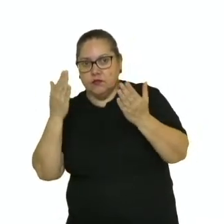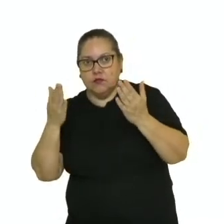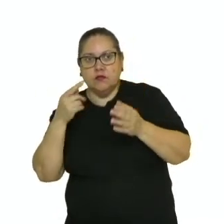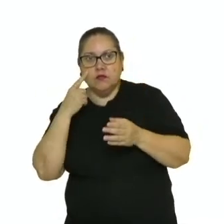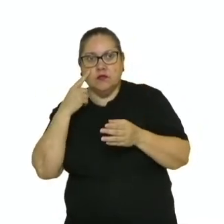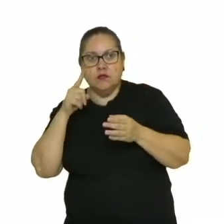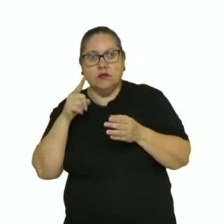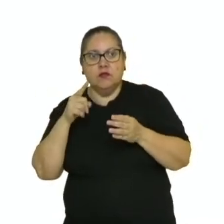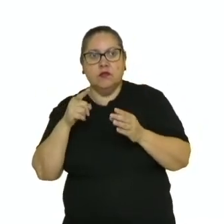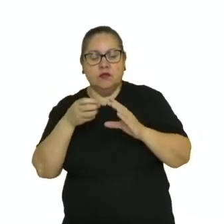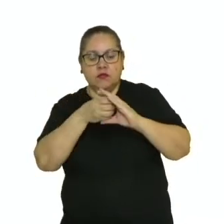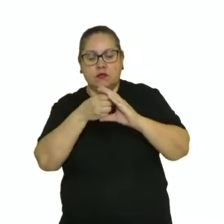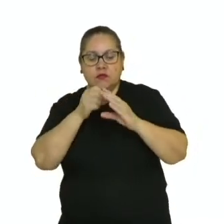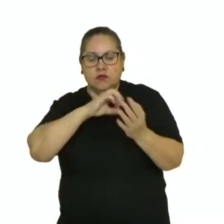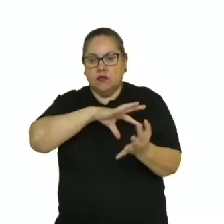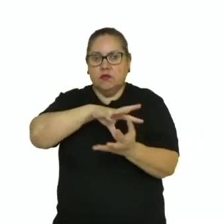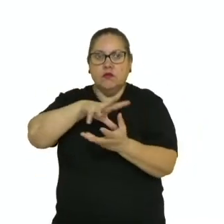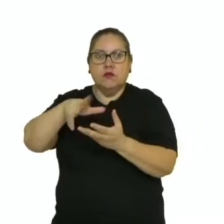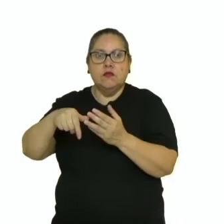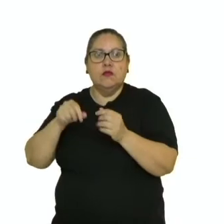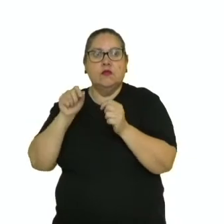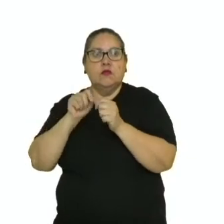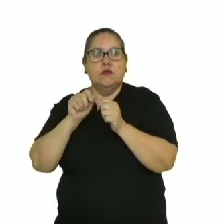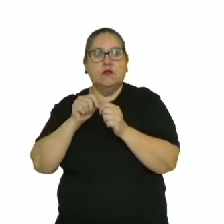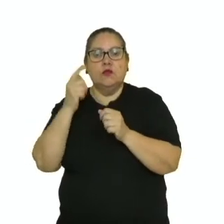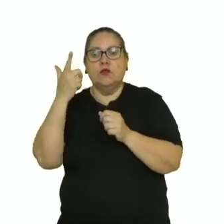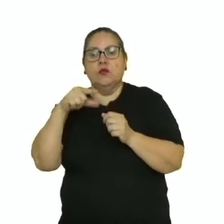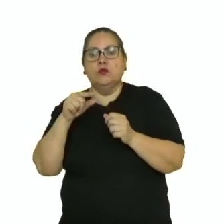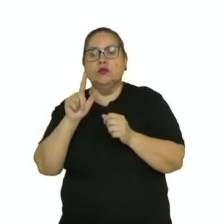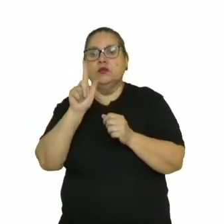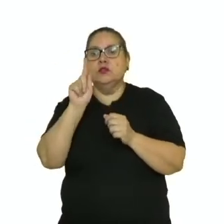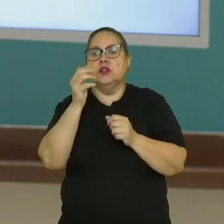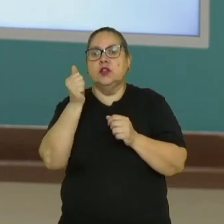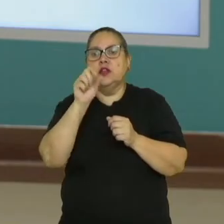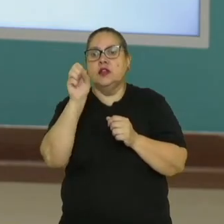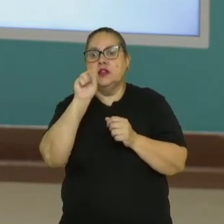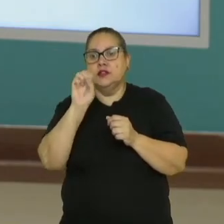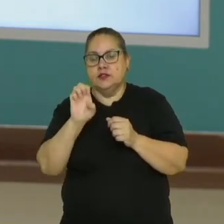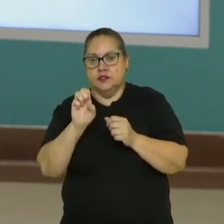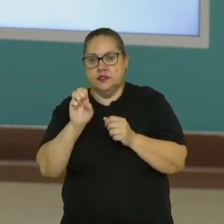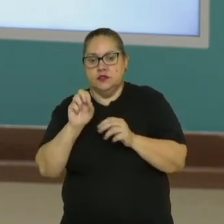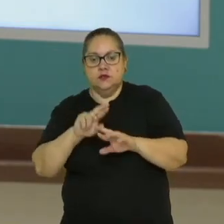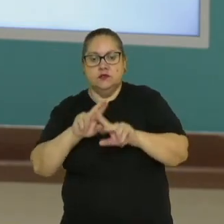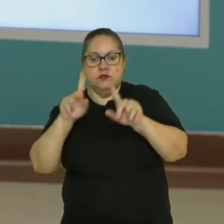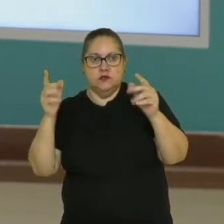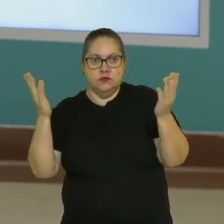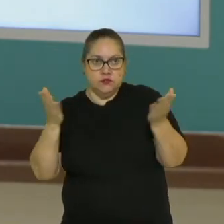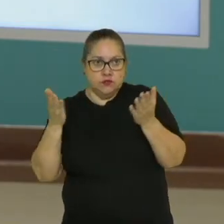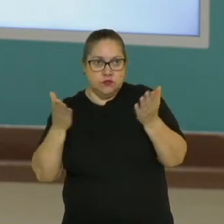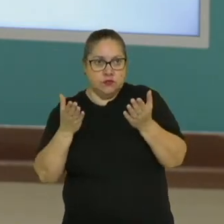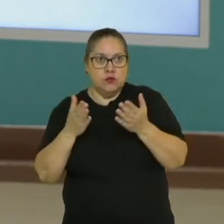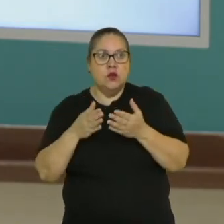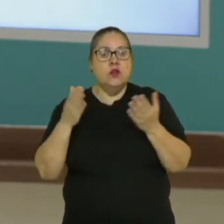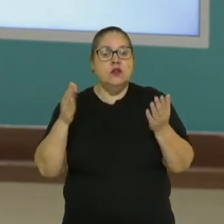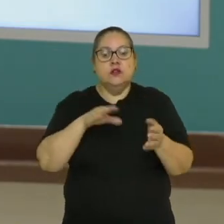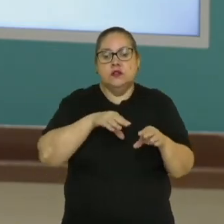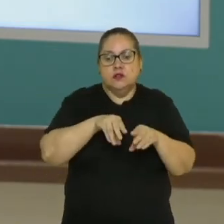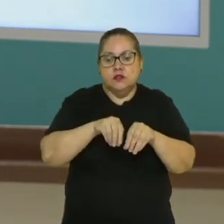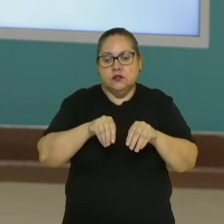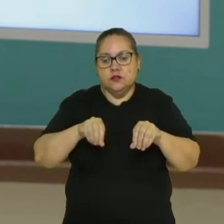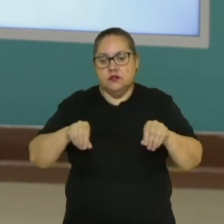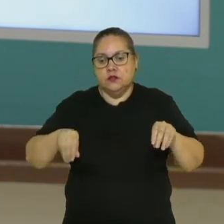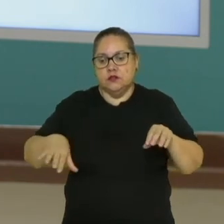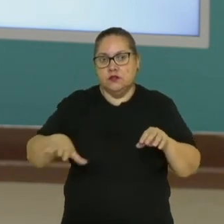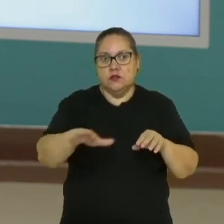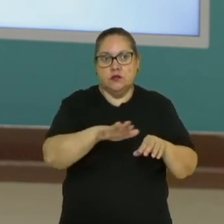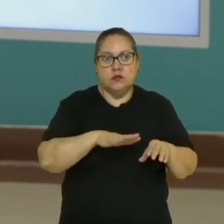ver. A atmosfera era composta por outros gases, bem diferentes que nós temos na atualidade. E na superfície